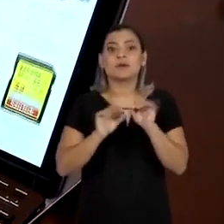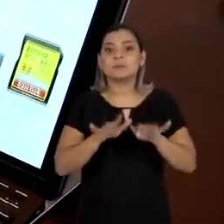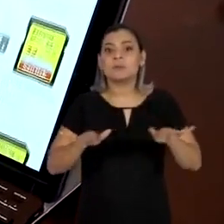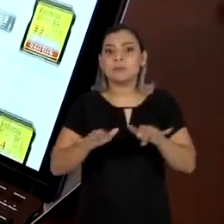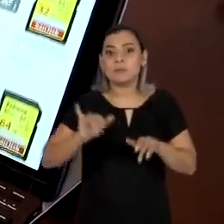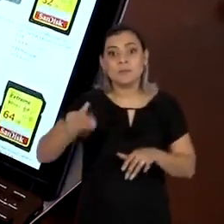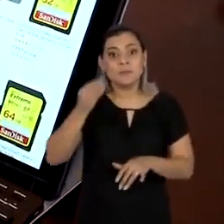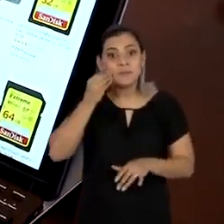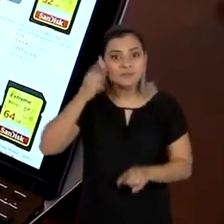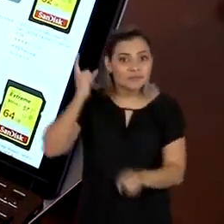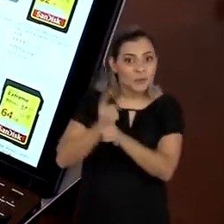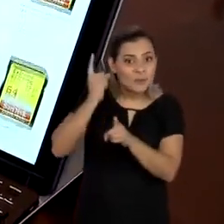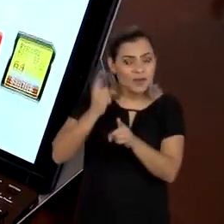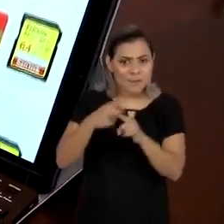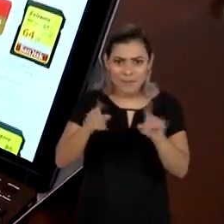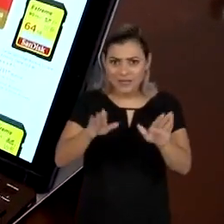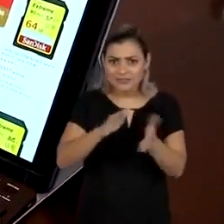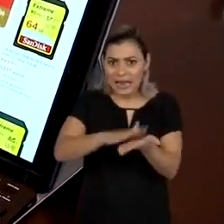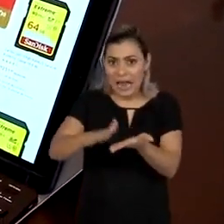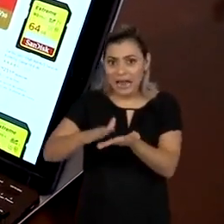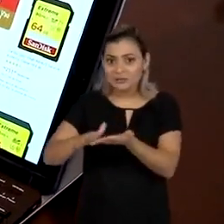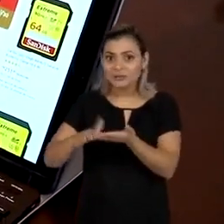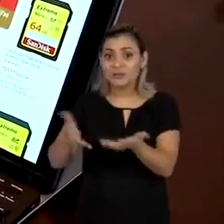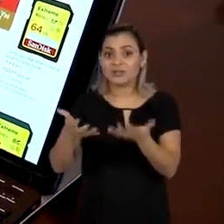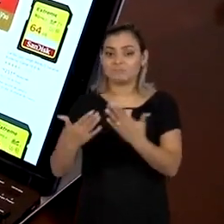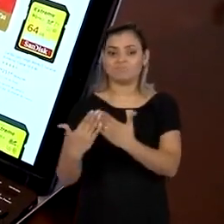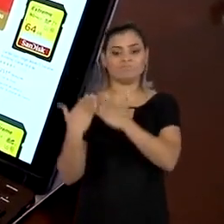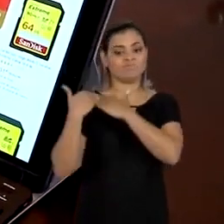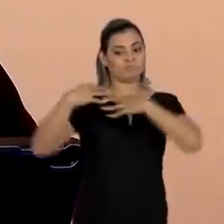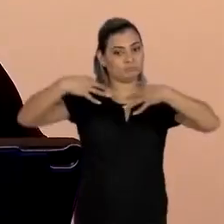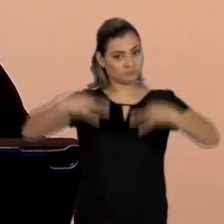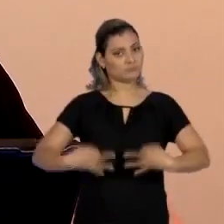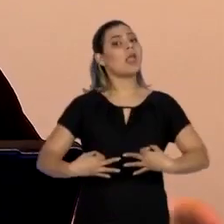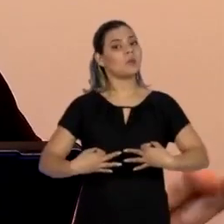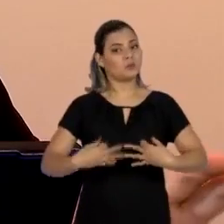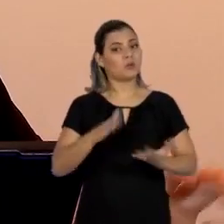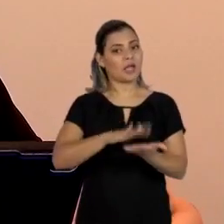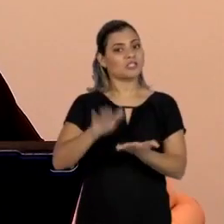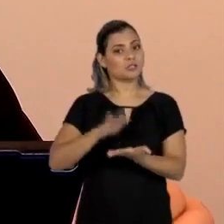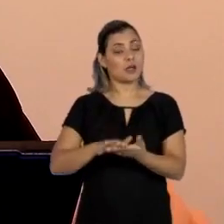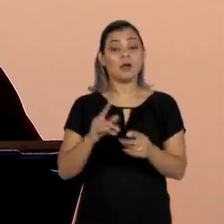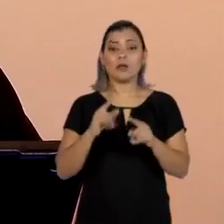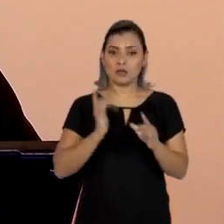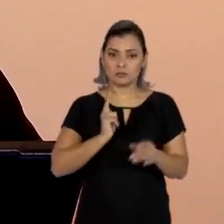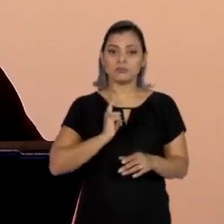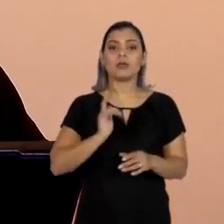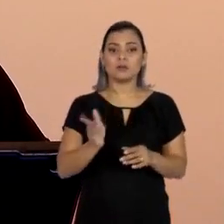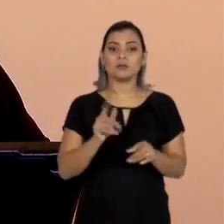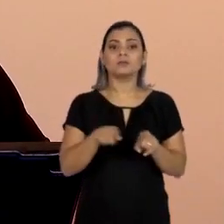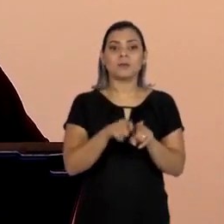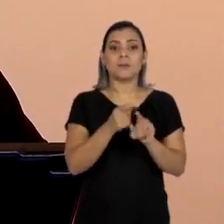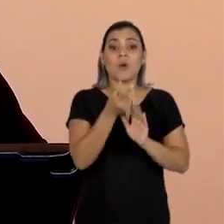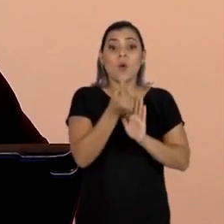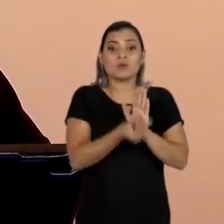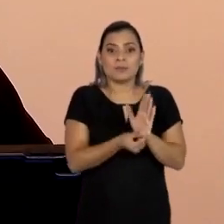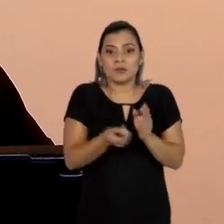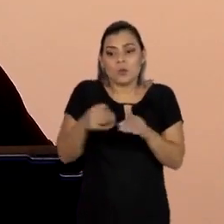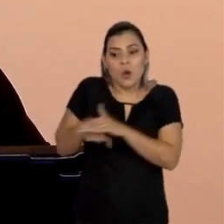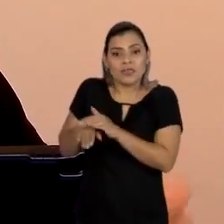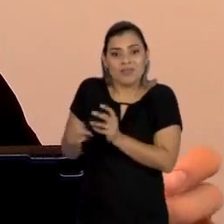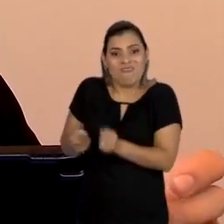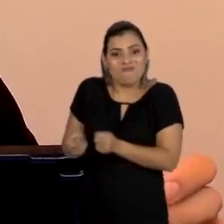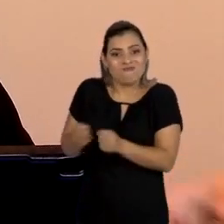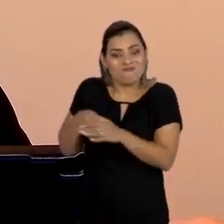aproveitar. Mas o gasto extra será com responsabilidade. Eu até estabeleci aí um pequeno orçamento